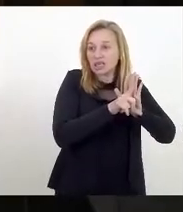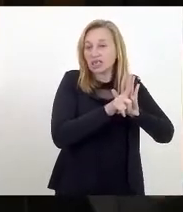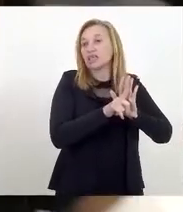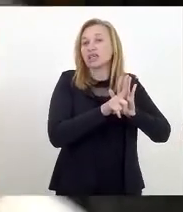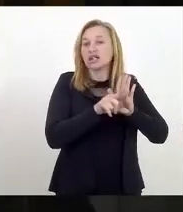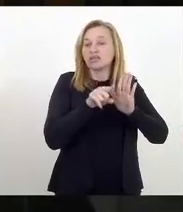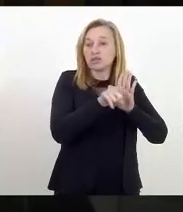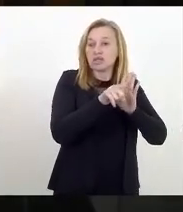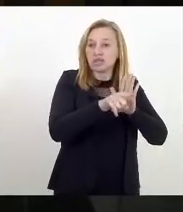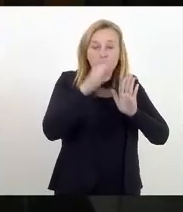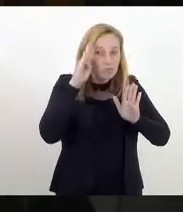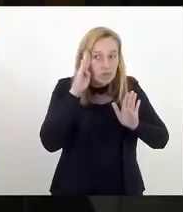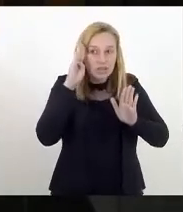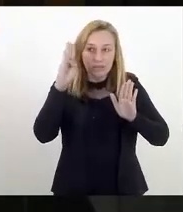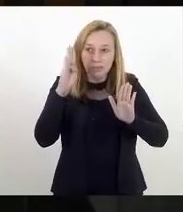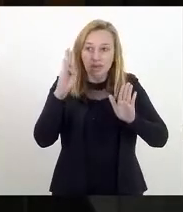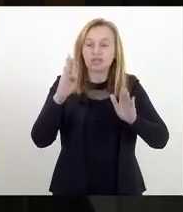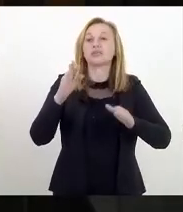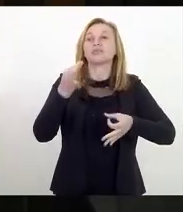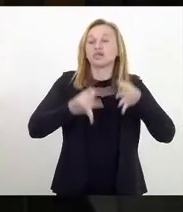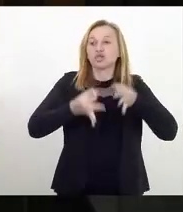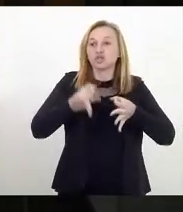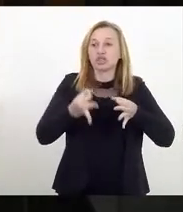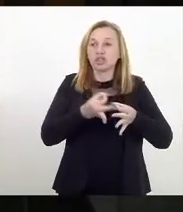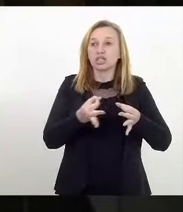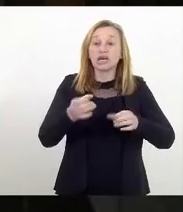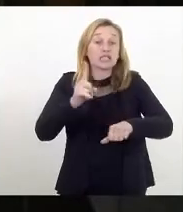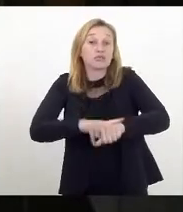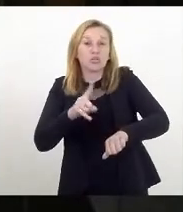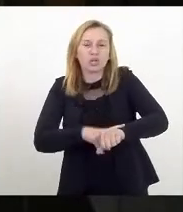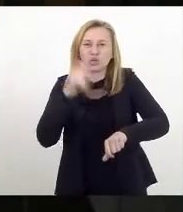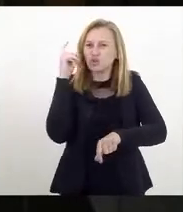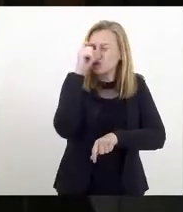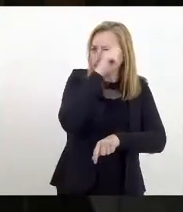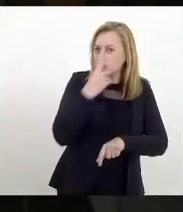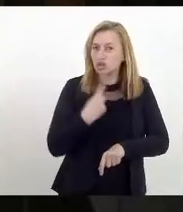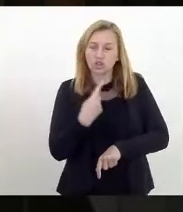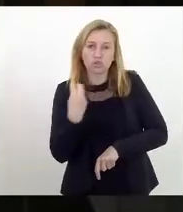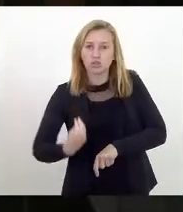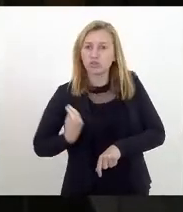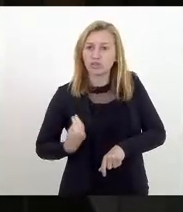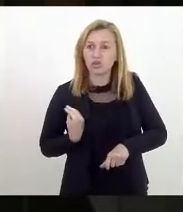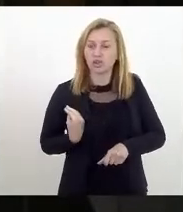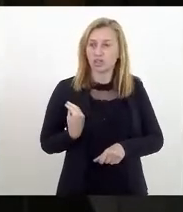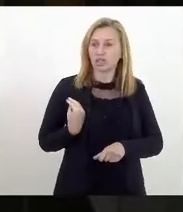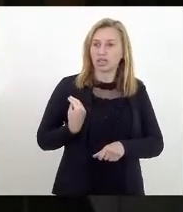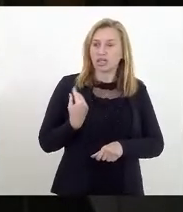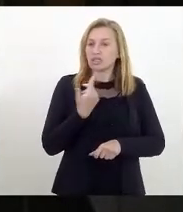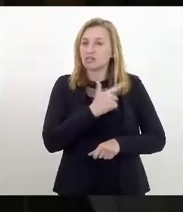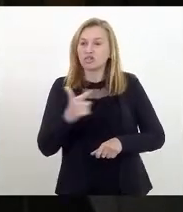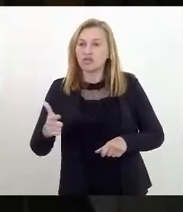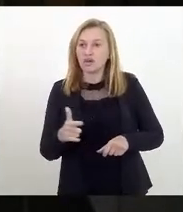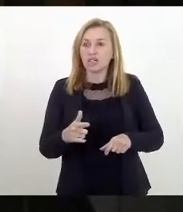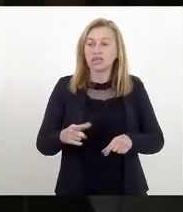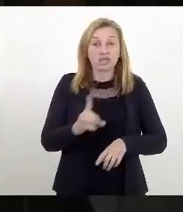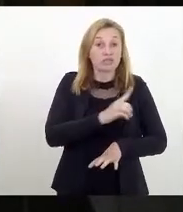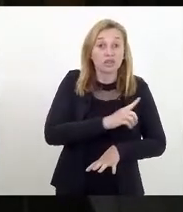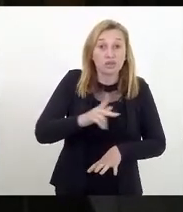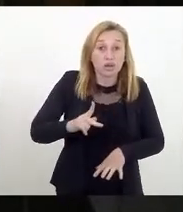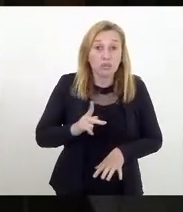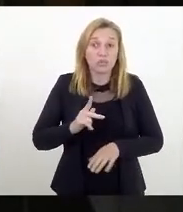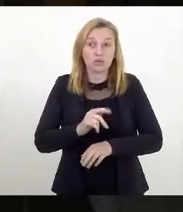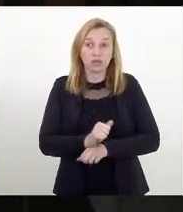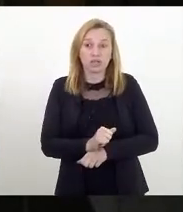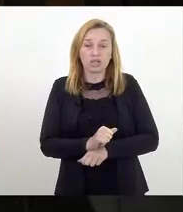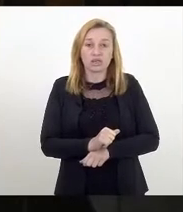são vocês. Nesse momento de crise que a gente está vivendo, nesse momento de tantas dicotomias, se não fosse a Defensoria Pública,